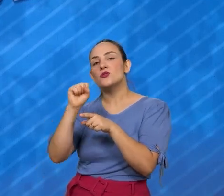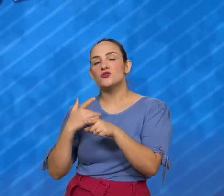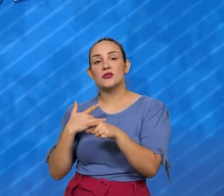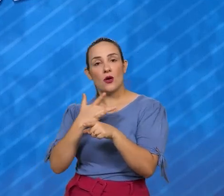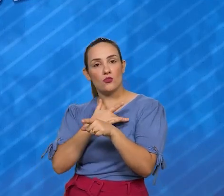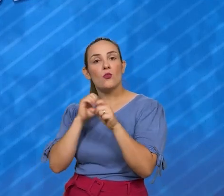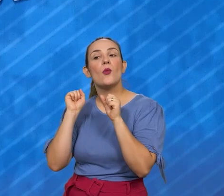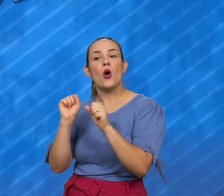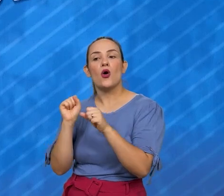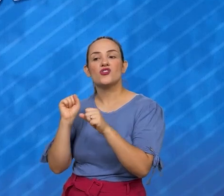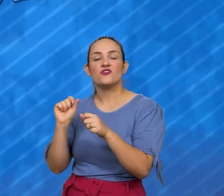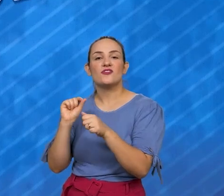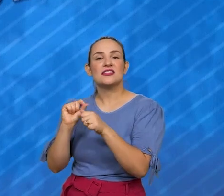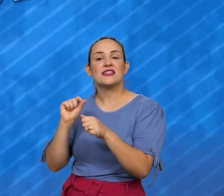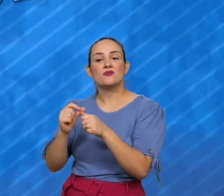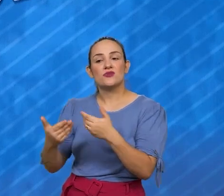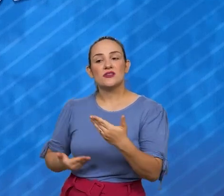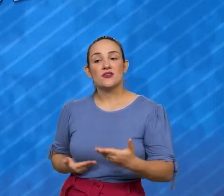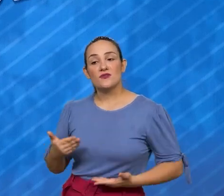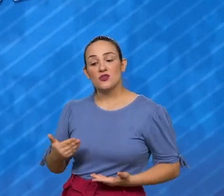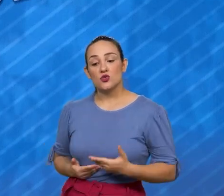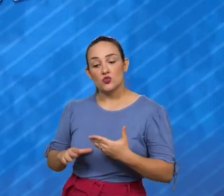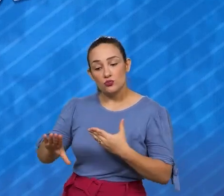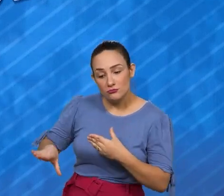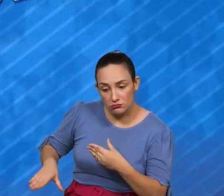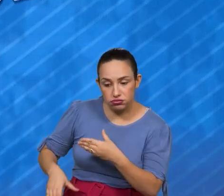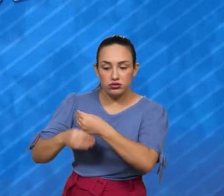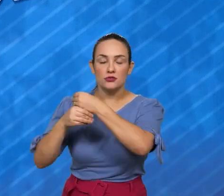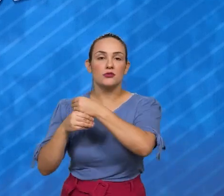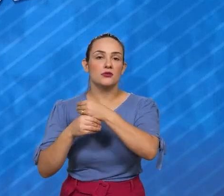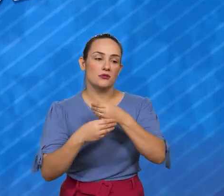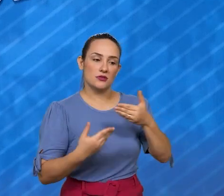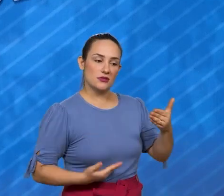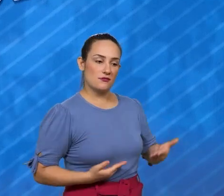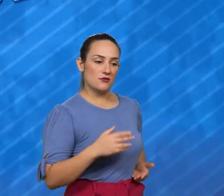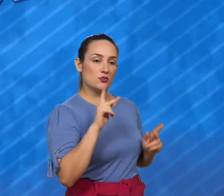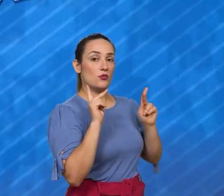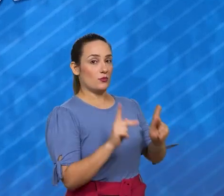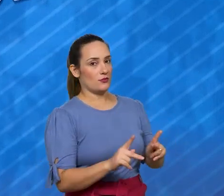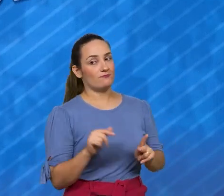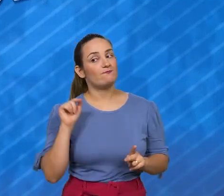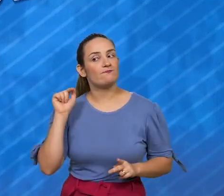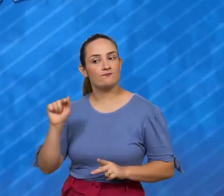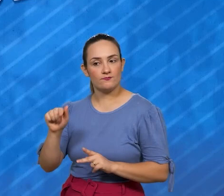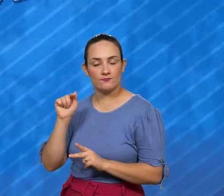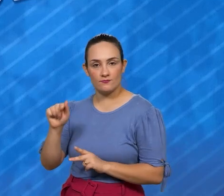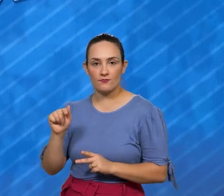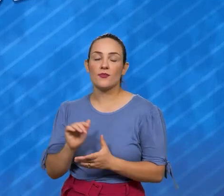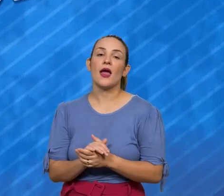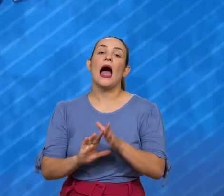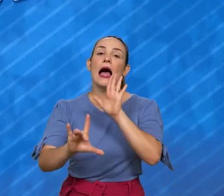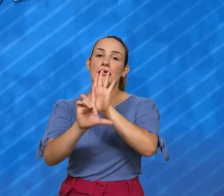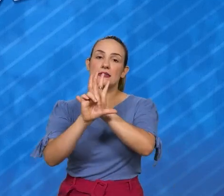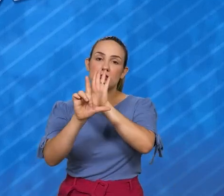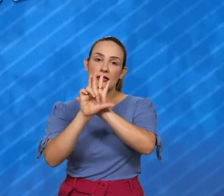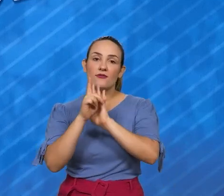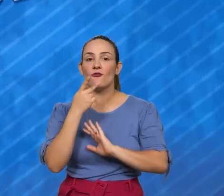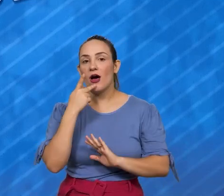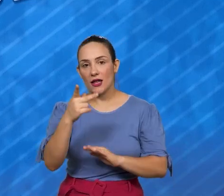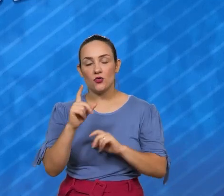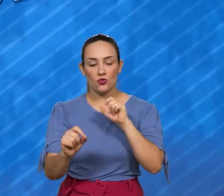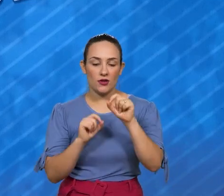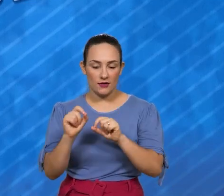para que realizassem um serviço suplementar ao serviço público. Então nós temos hoje,